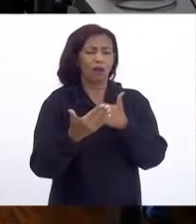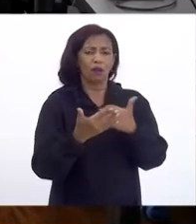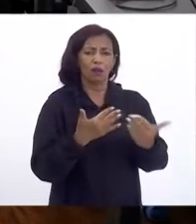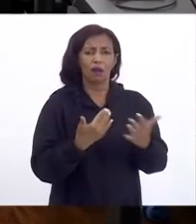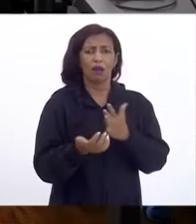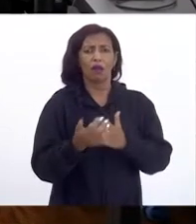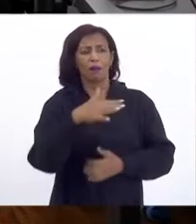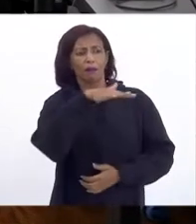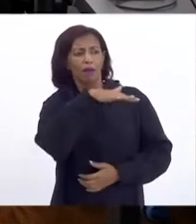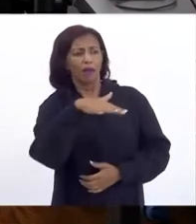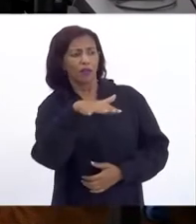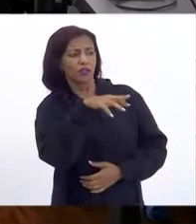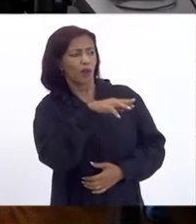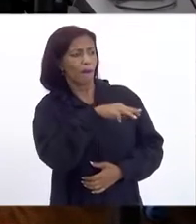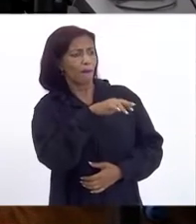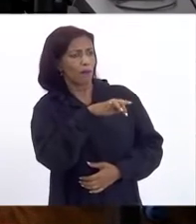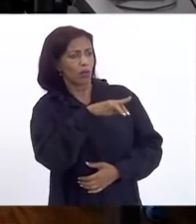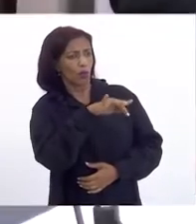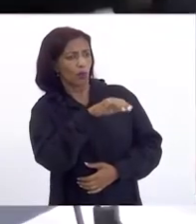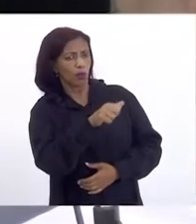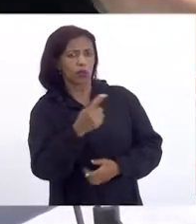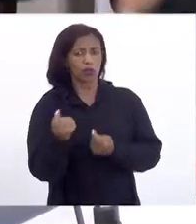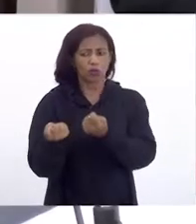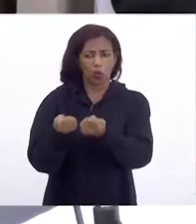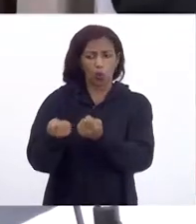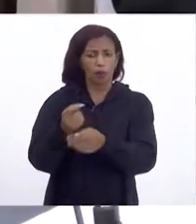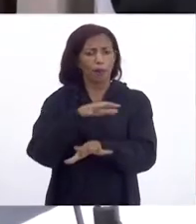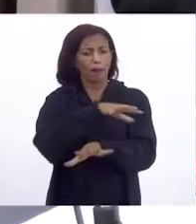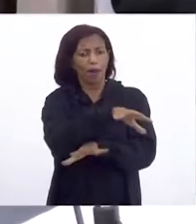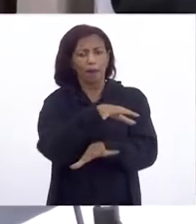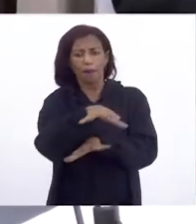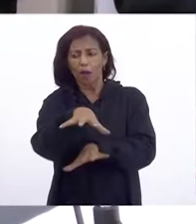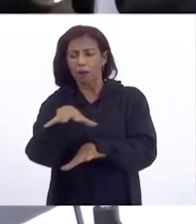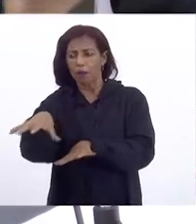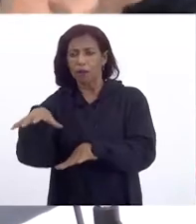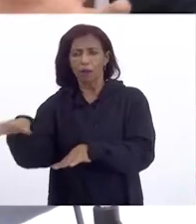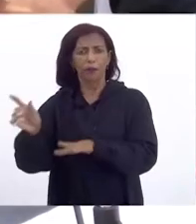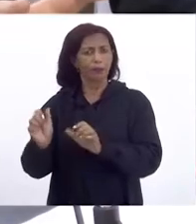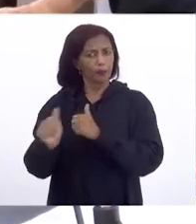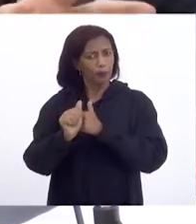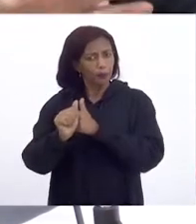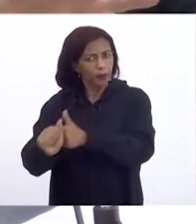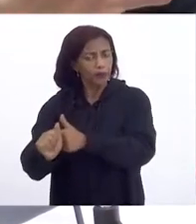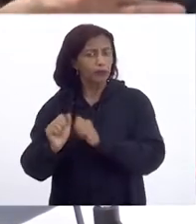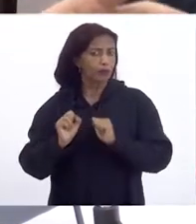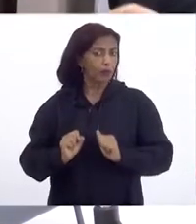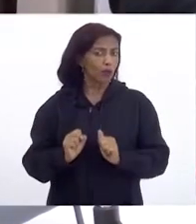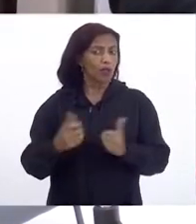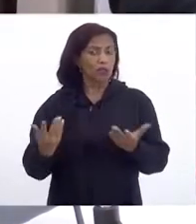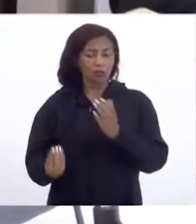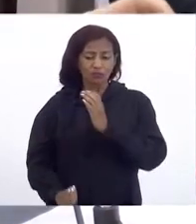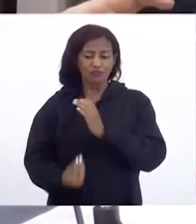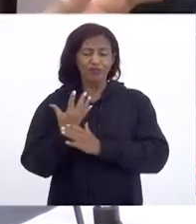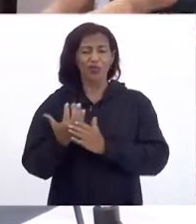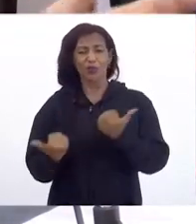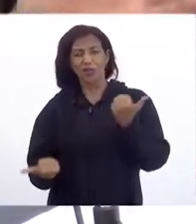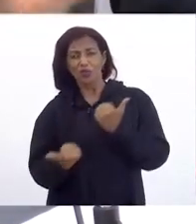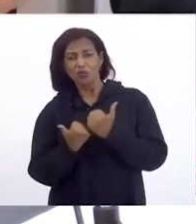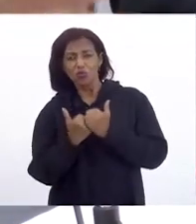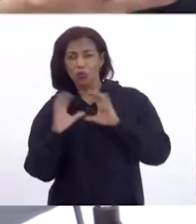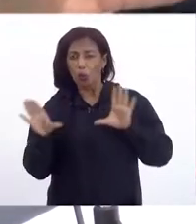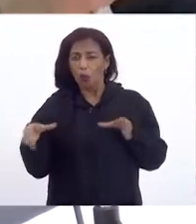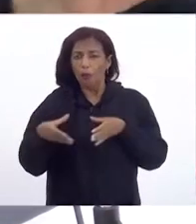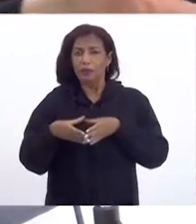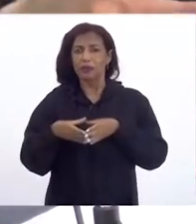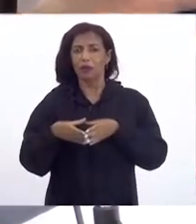a região metropolitana pode acompanhar, de economia pode acompanhar, muita gente pode acompanhar. Então, se criou essa subcomissão.